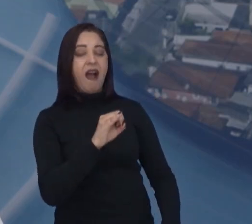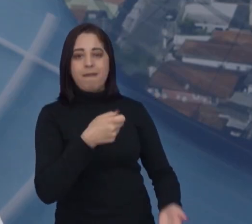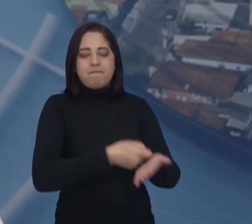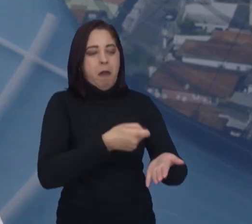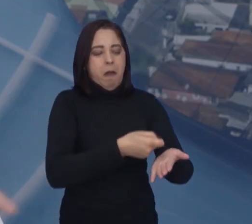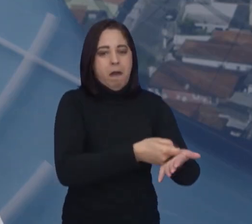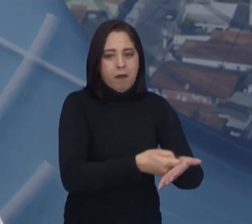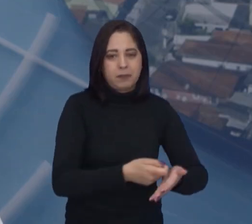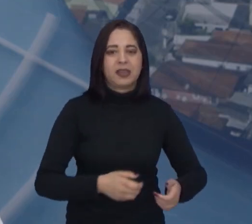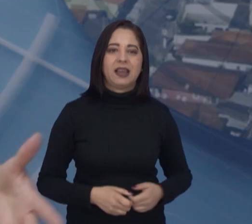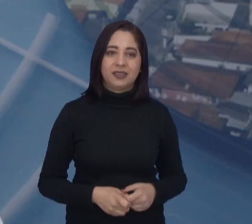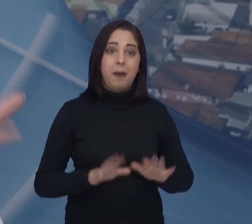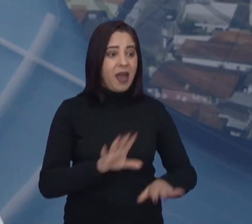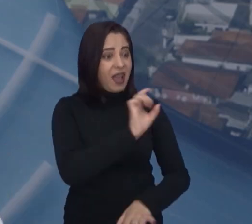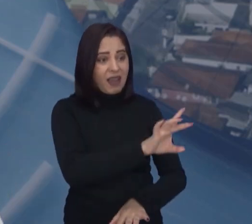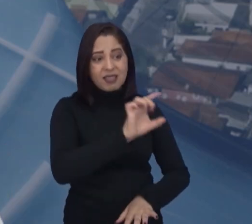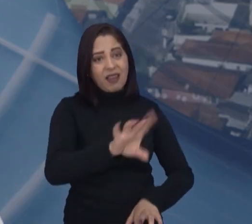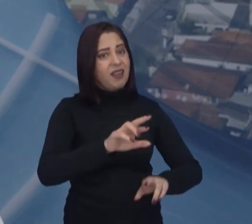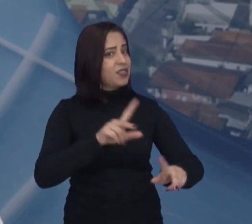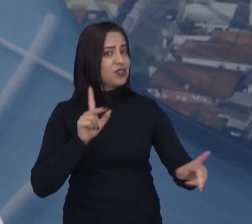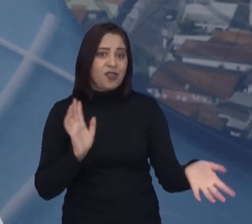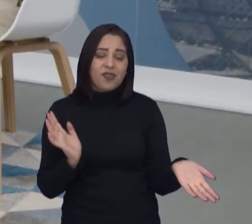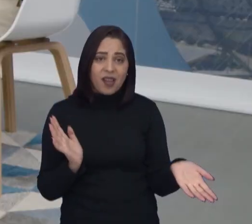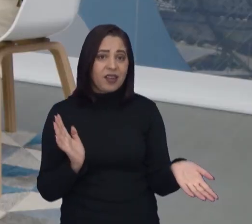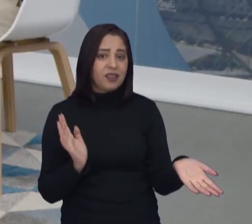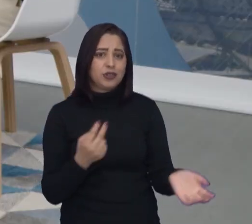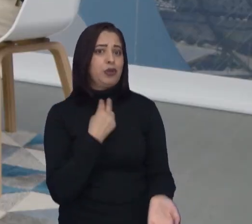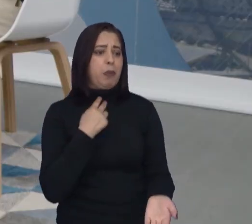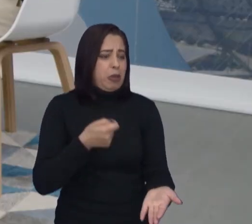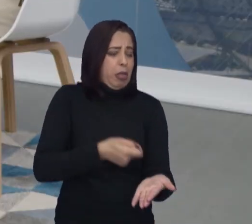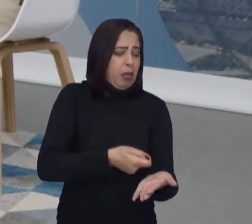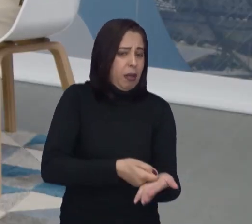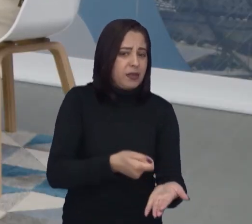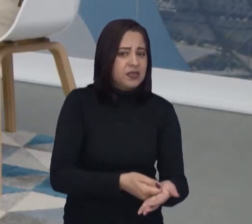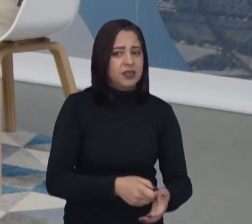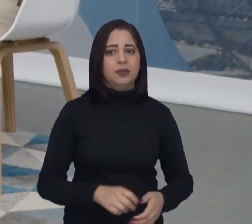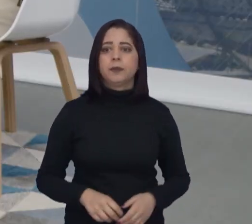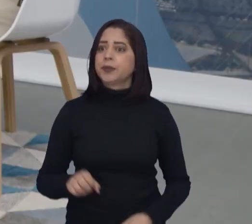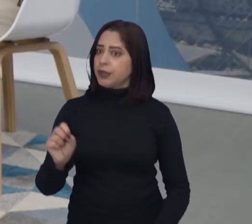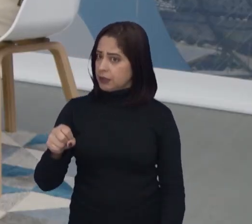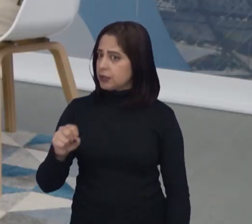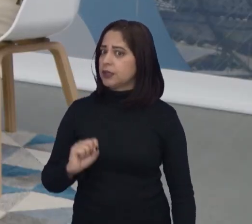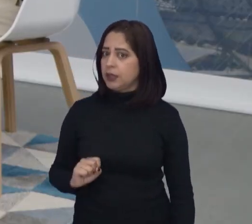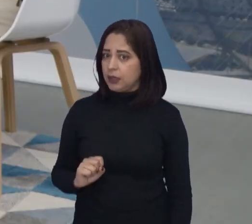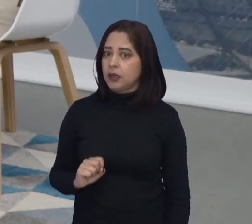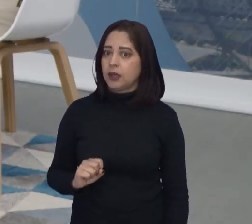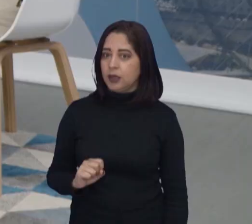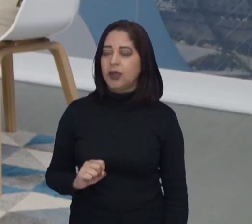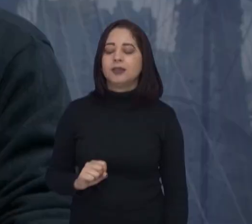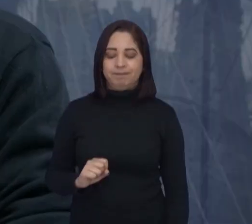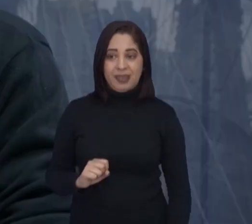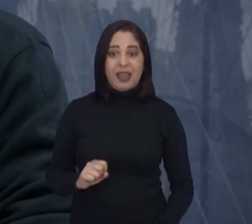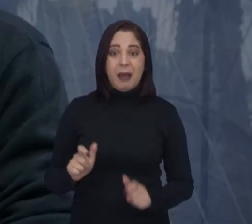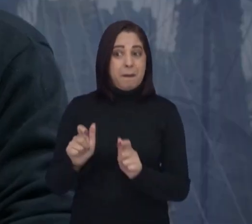cada um com as suas questões, com seus problemas, né? A gente não tem de depositar no outro, é muito sério. Não, totalmente sério. E para mim, uma das grandes problemáticas também